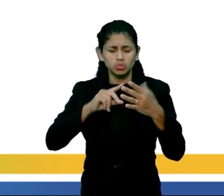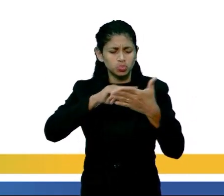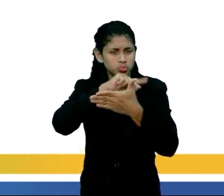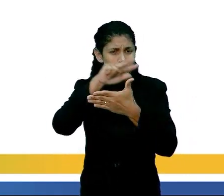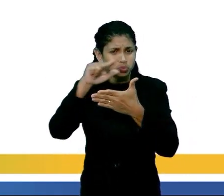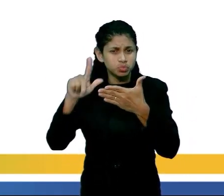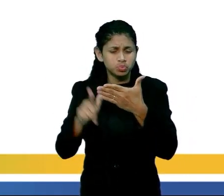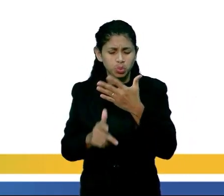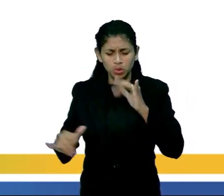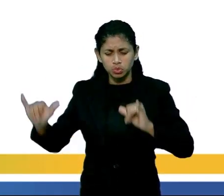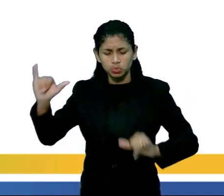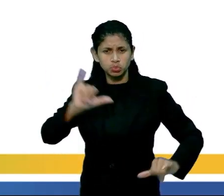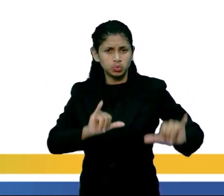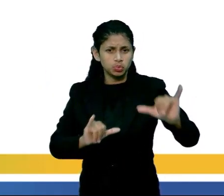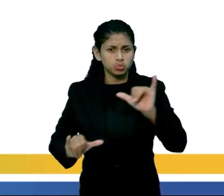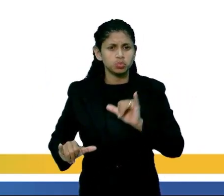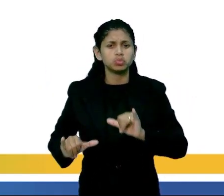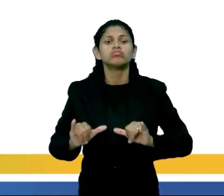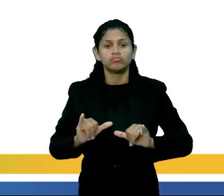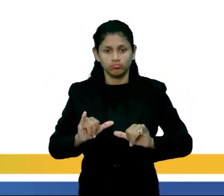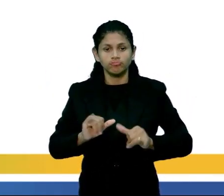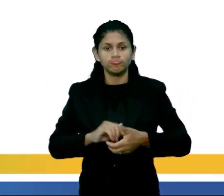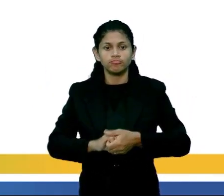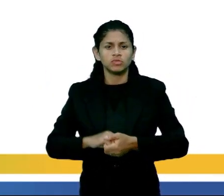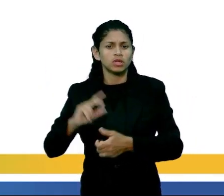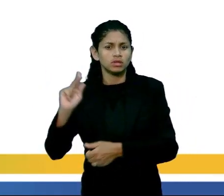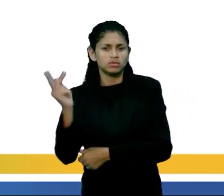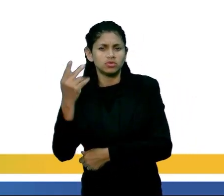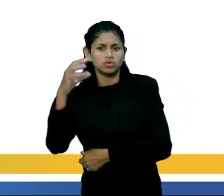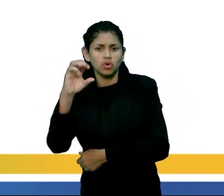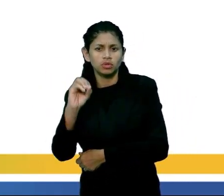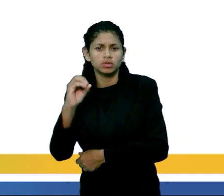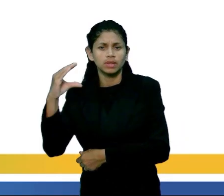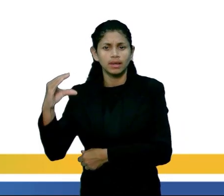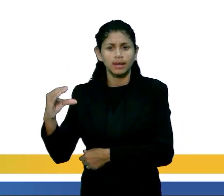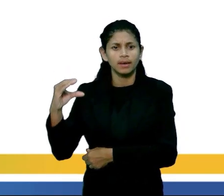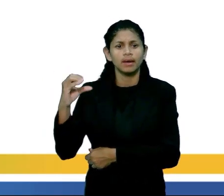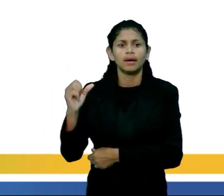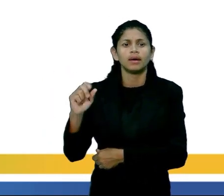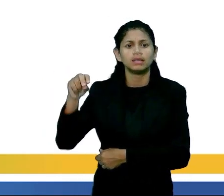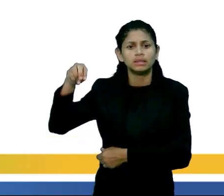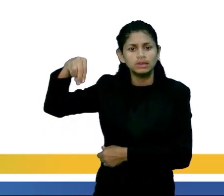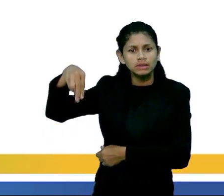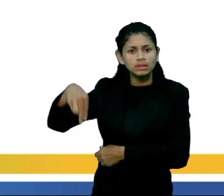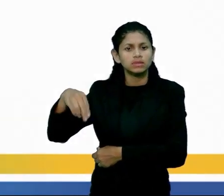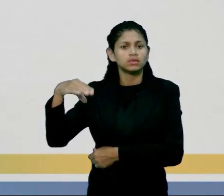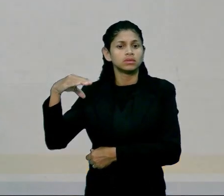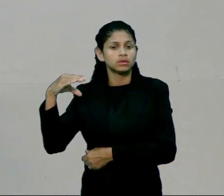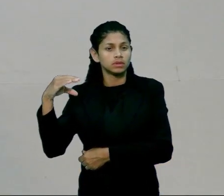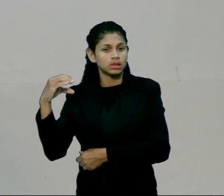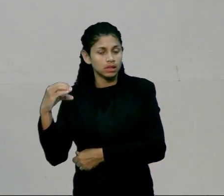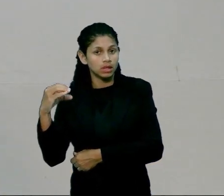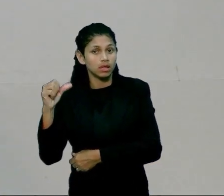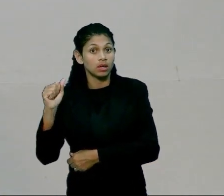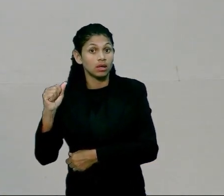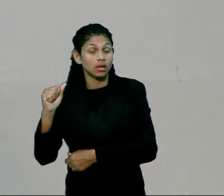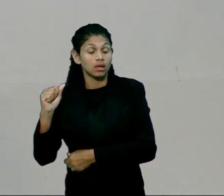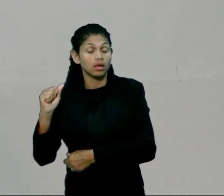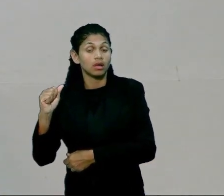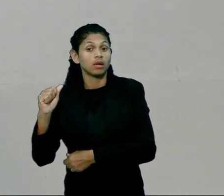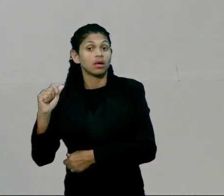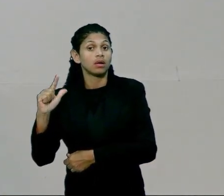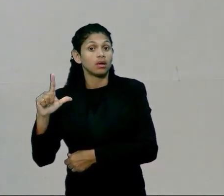químicos: hidrogênio, oxigênio, carbono, nitrogênio, cálcio, fósforo, enxofre, sódio, potássio, cloro e tudo que há de